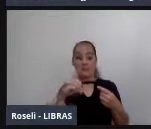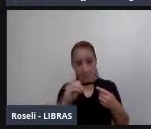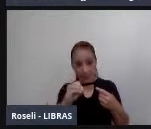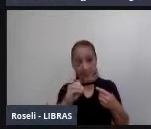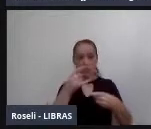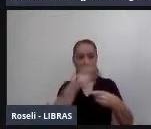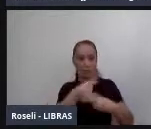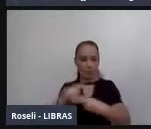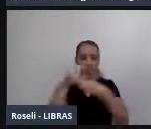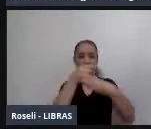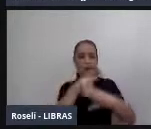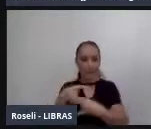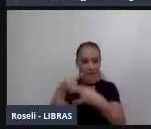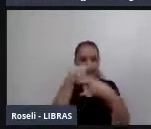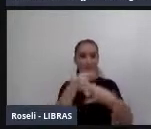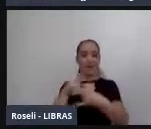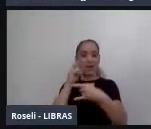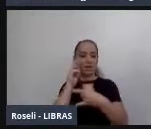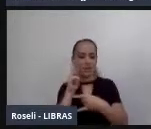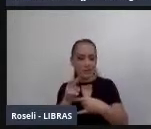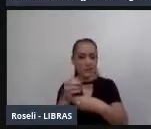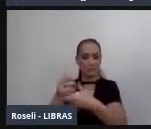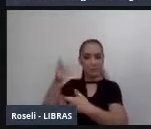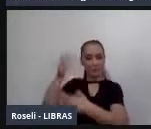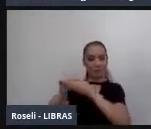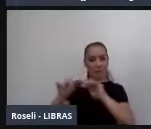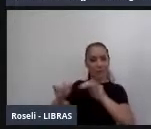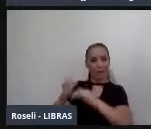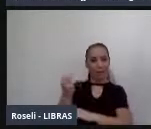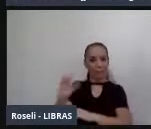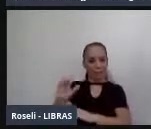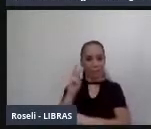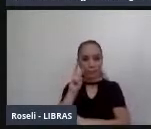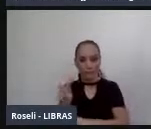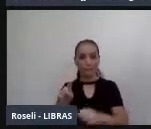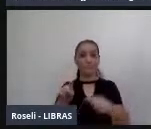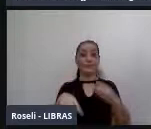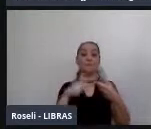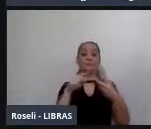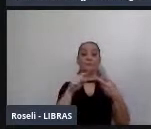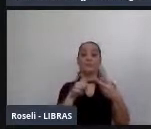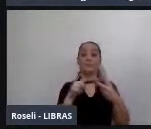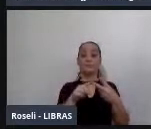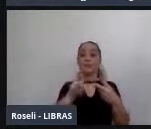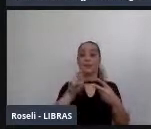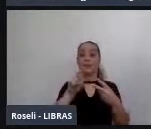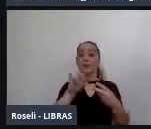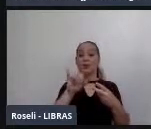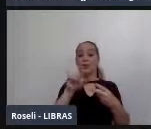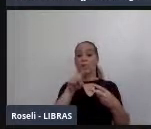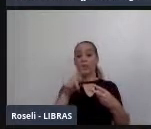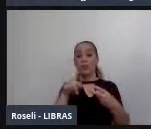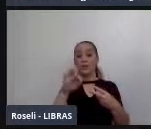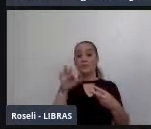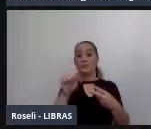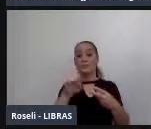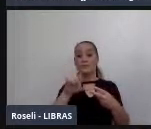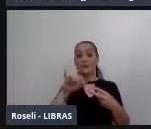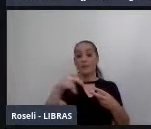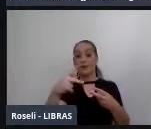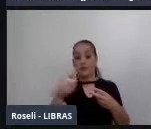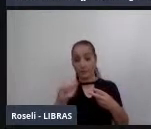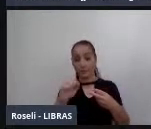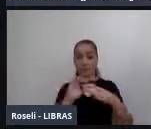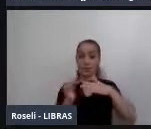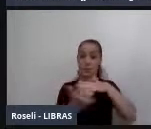live, porque ele fez um comentário no chat. Nós temos o Luiz Felipe Botê, que cuida das nossas redes sociais, e a